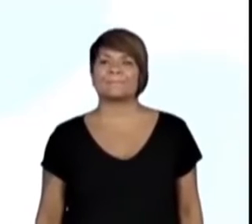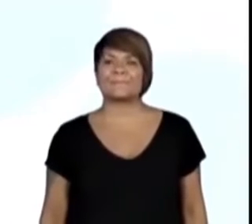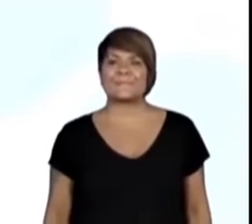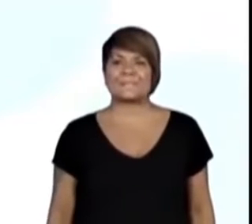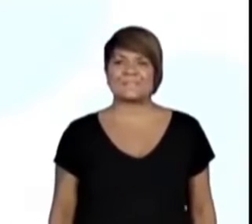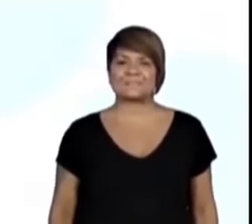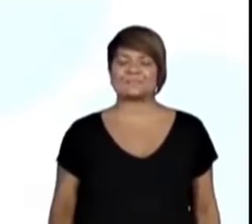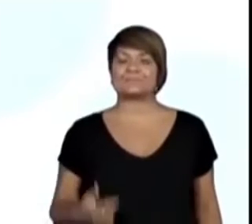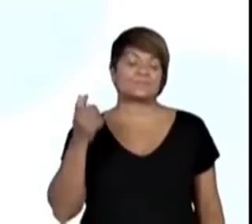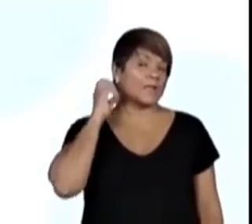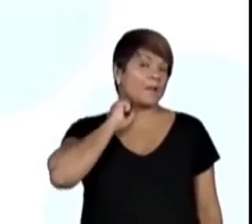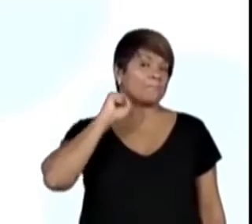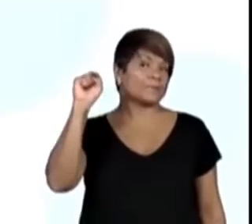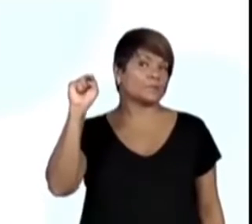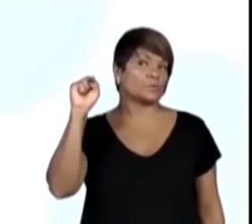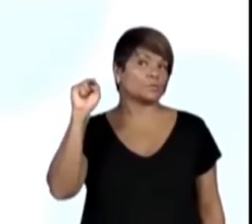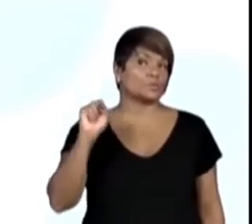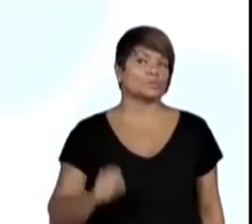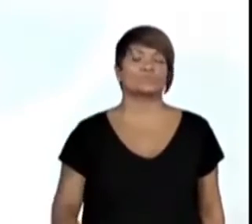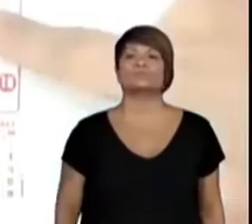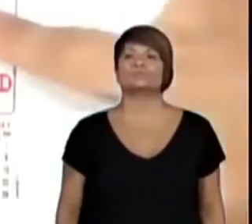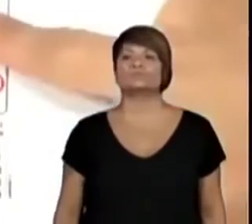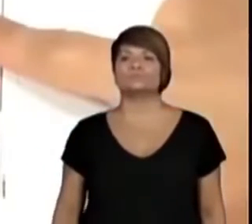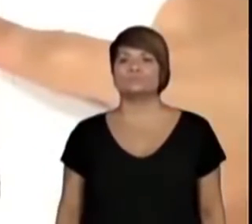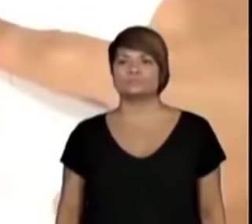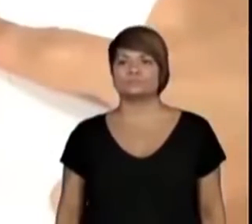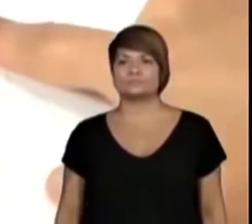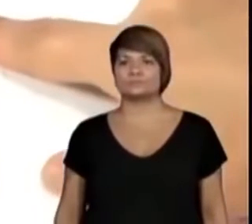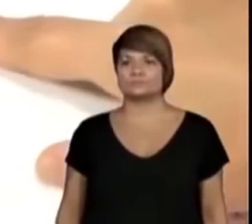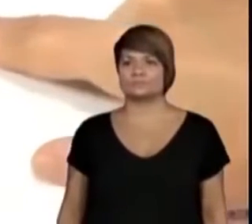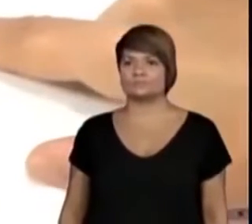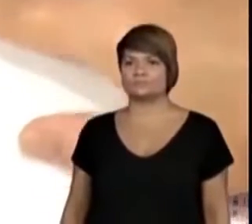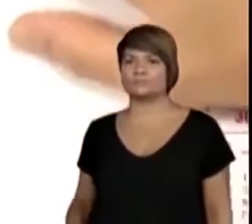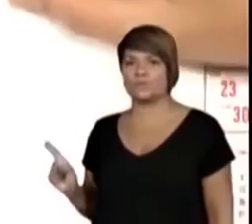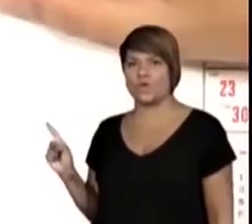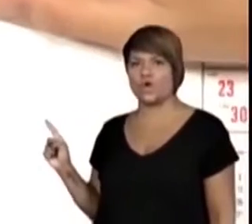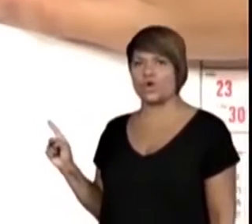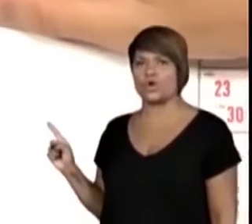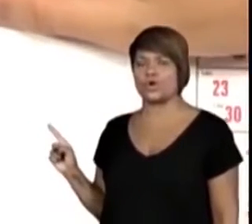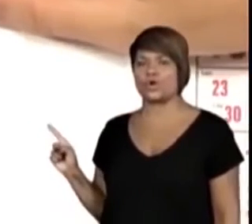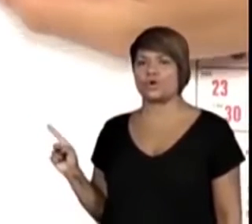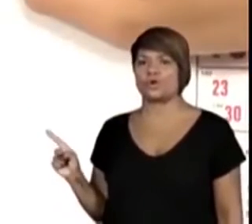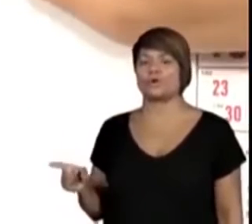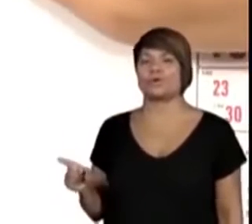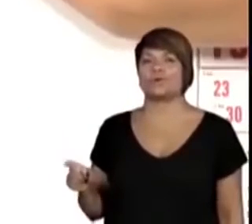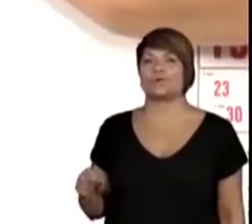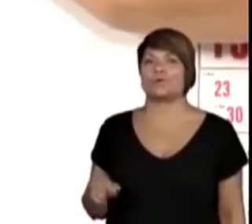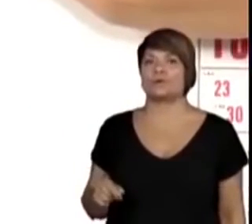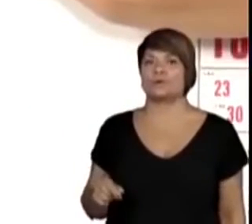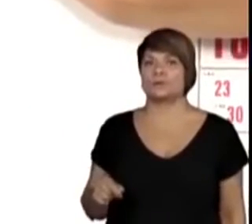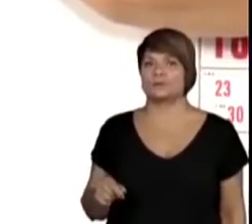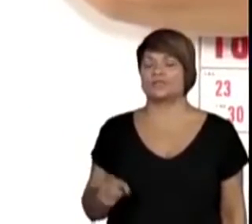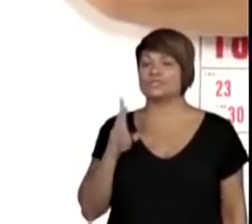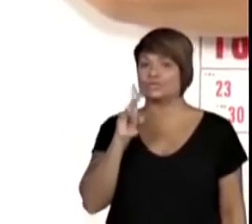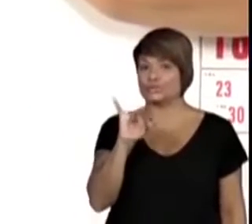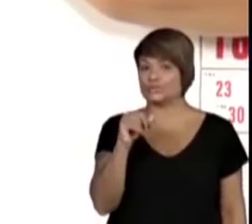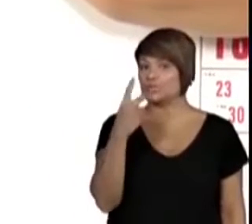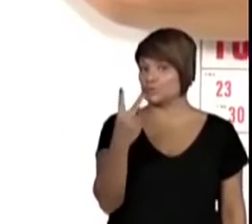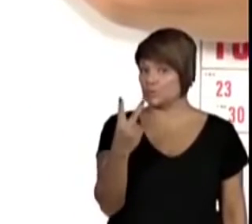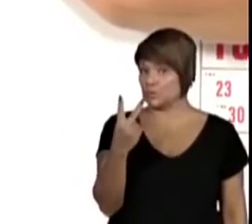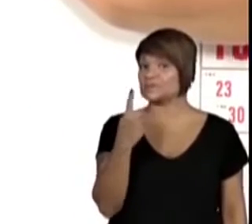de abril, ó, o oráculo vai mostrar pra gente. Vocês estão vendo que o dia 2